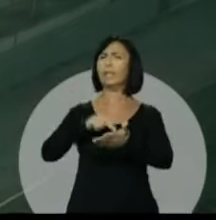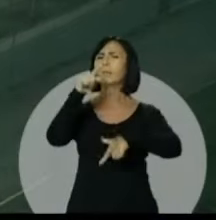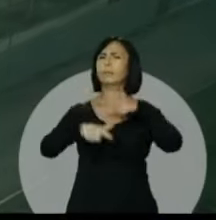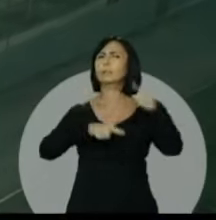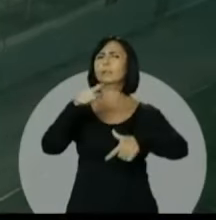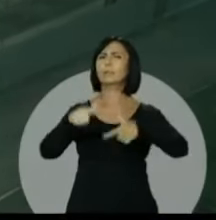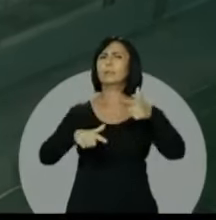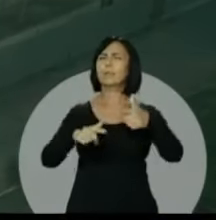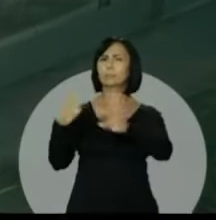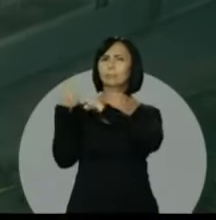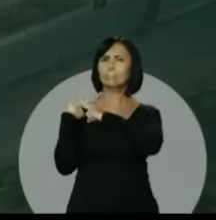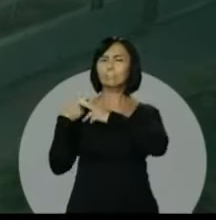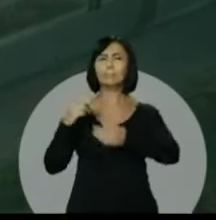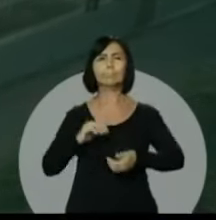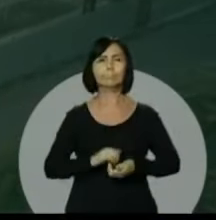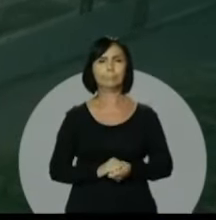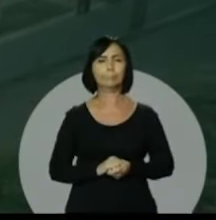verdade.